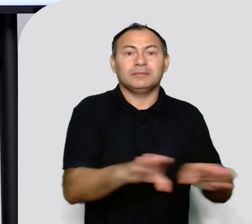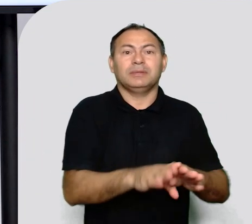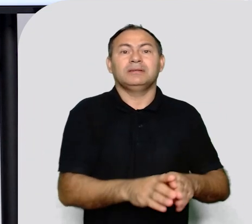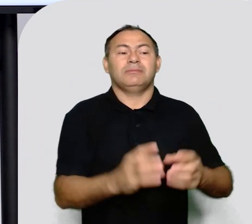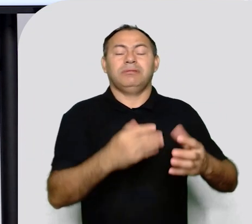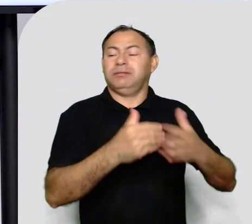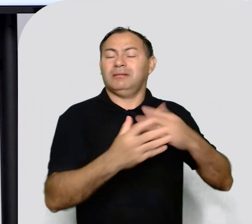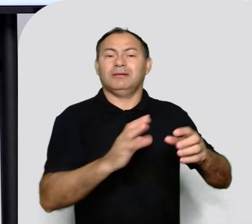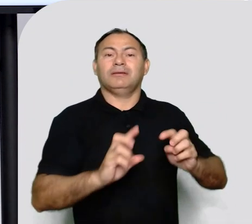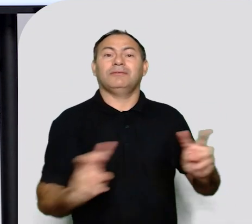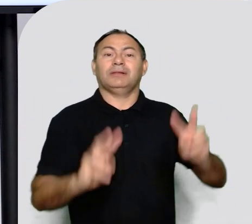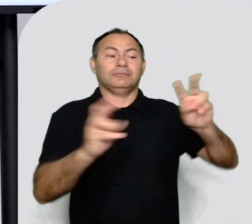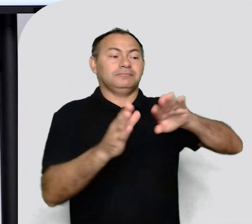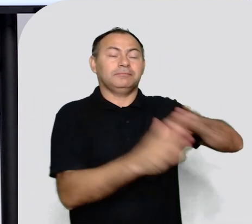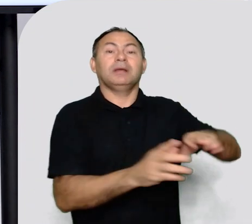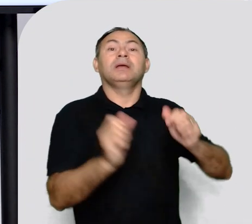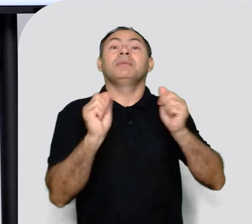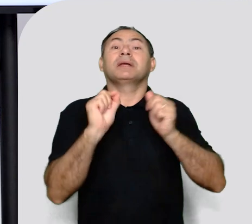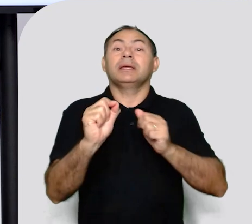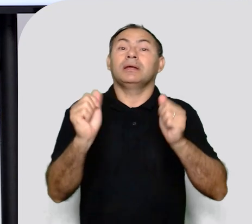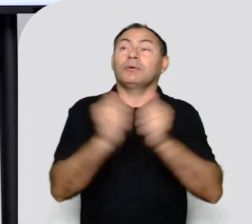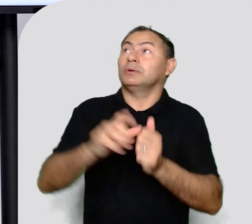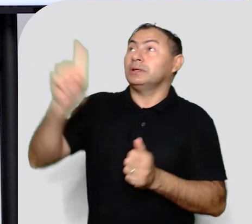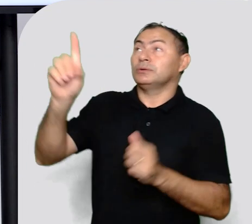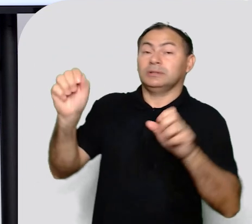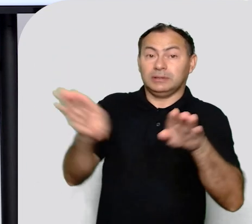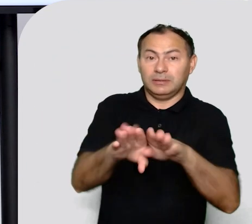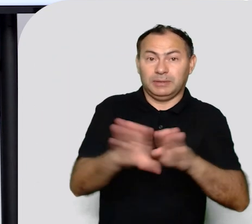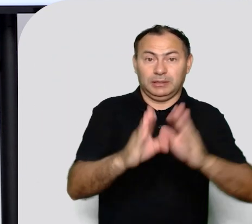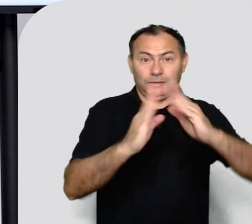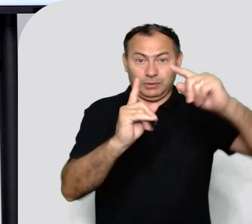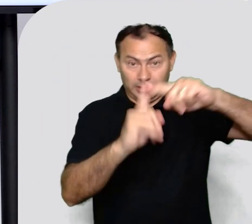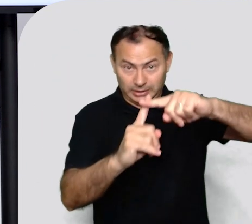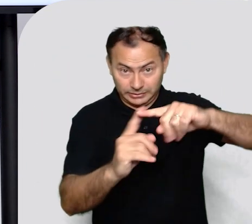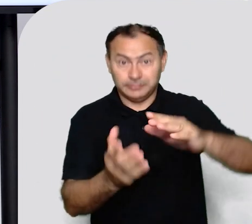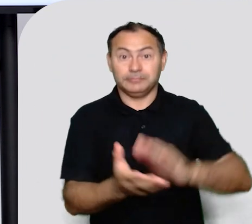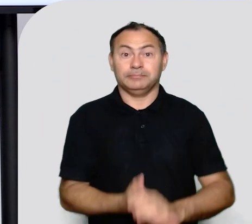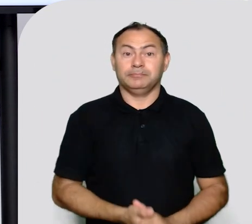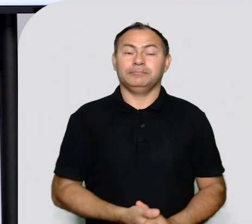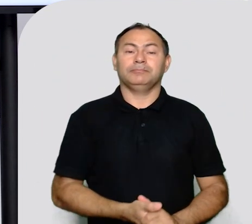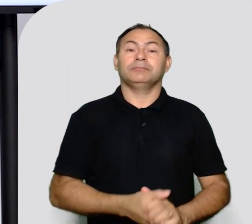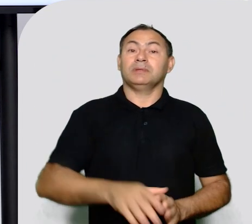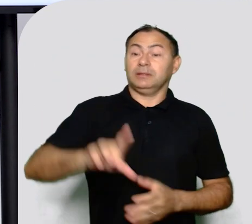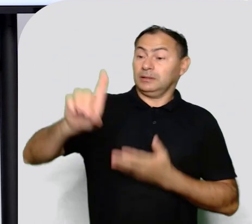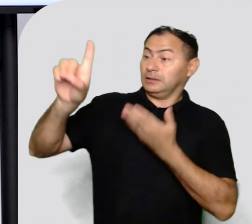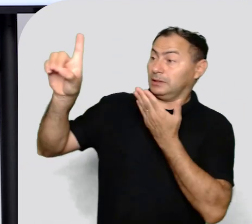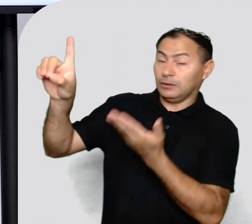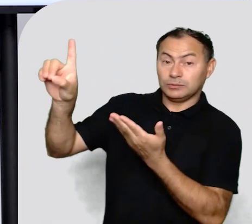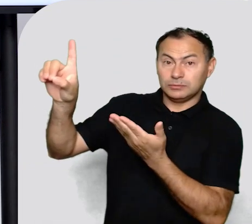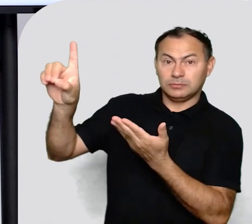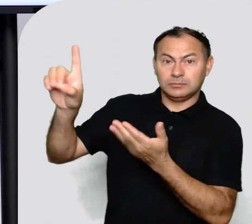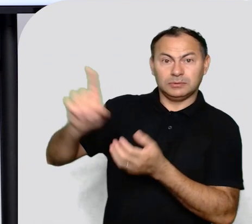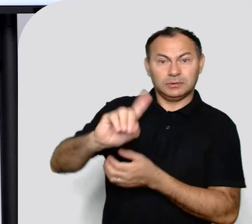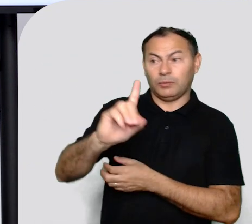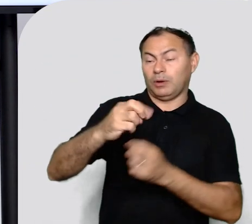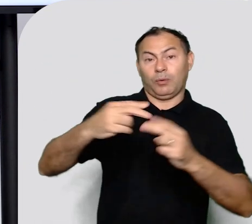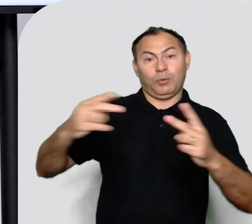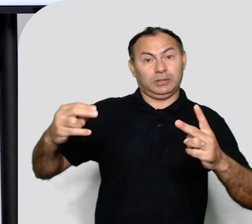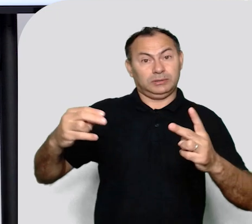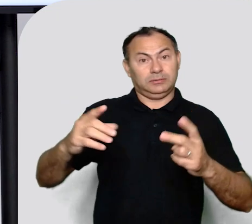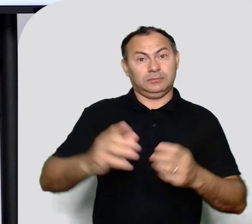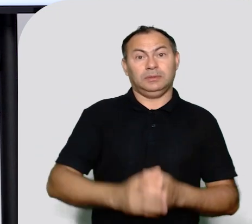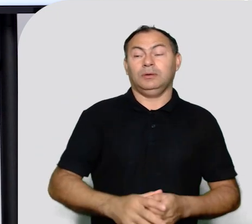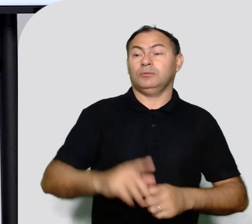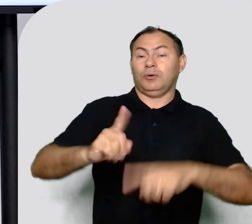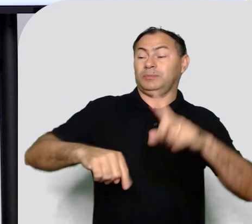e da hostilidade para com Deus e para com a Igreja. Deus não é uma